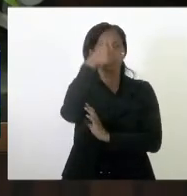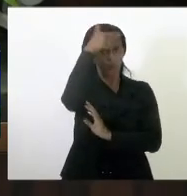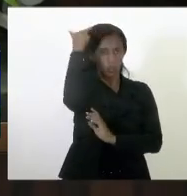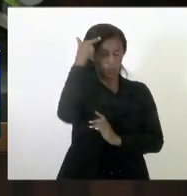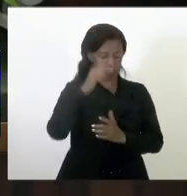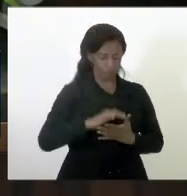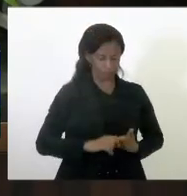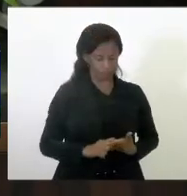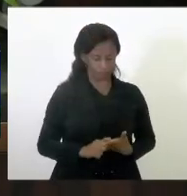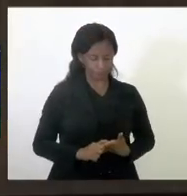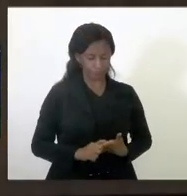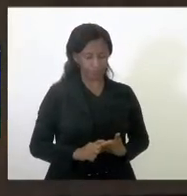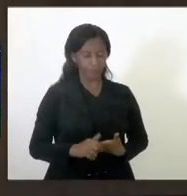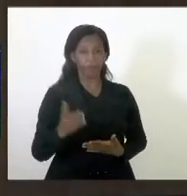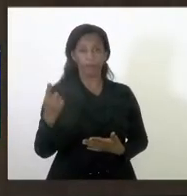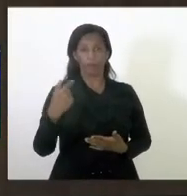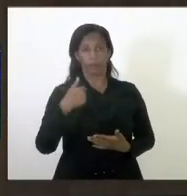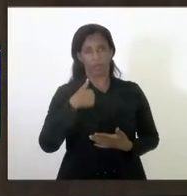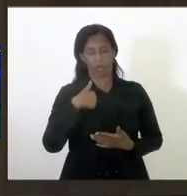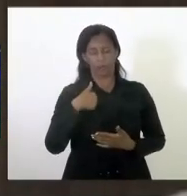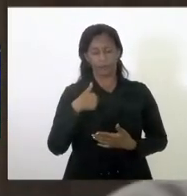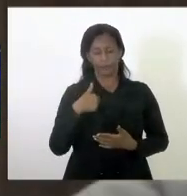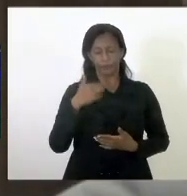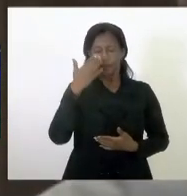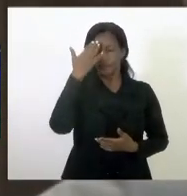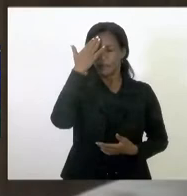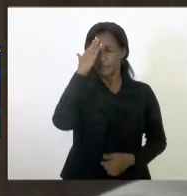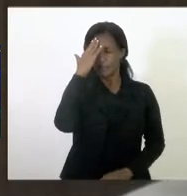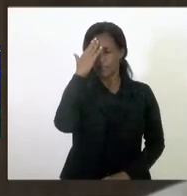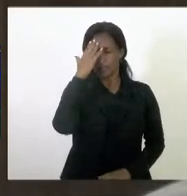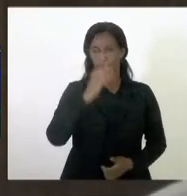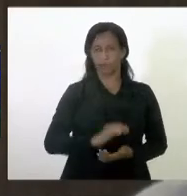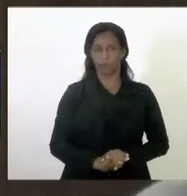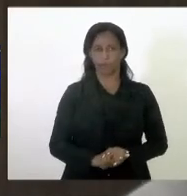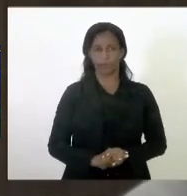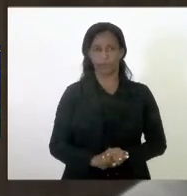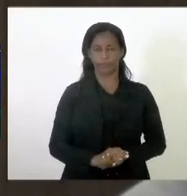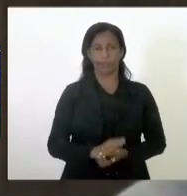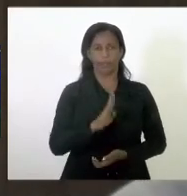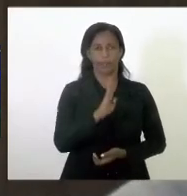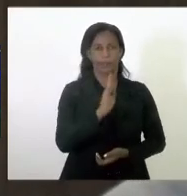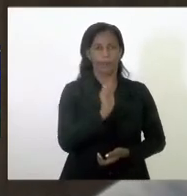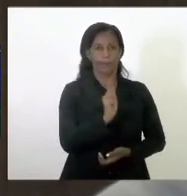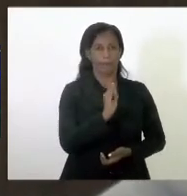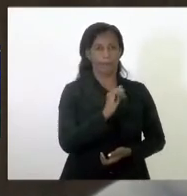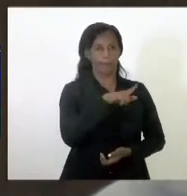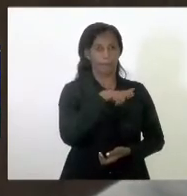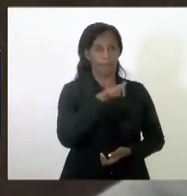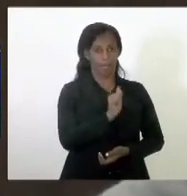regimentalmente entendo que só cabe baixa em diligência na CCJ,